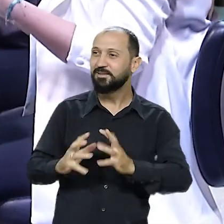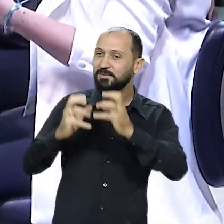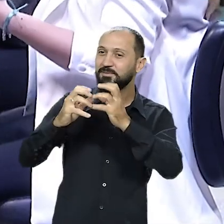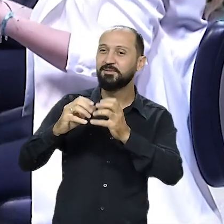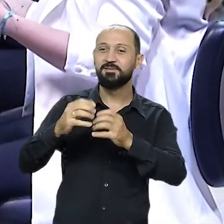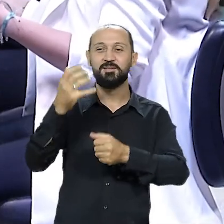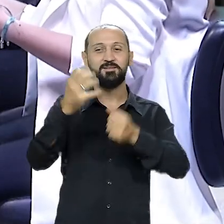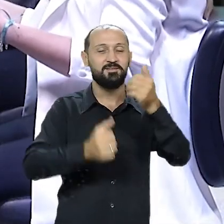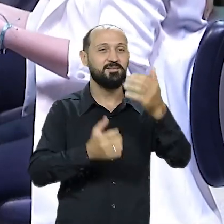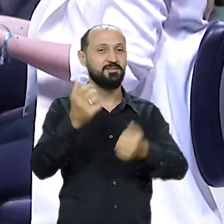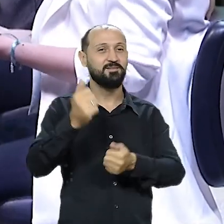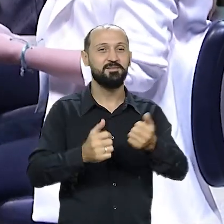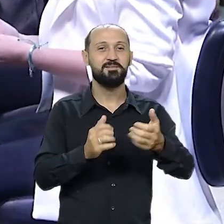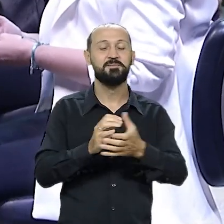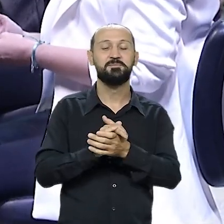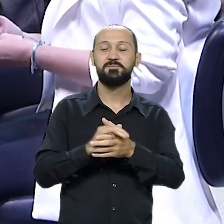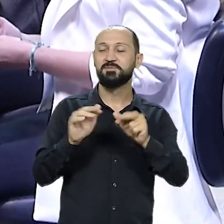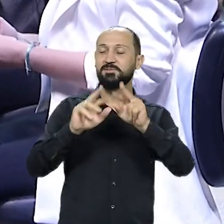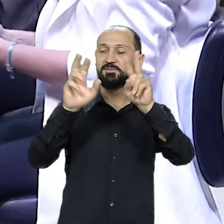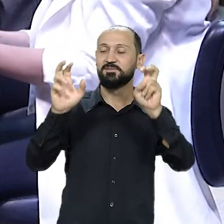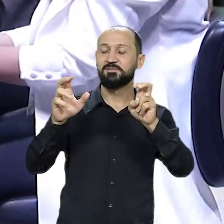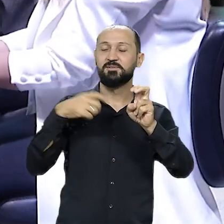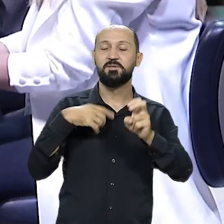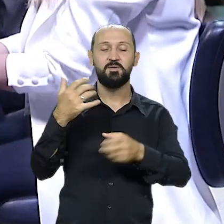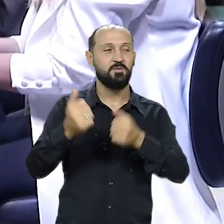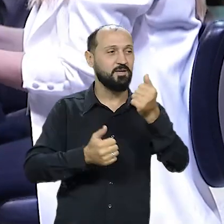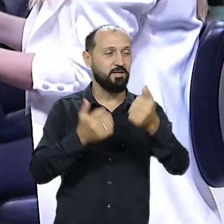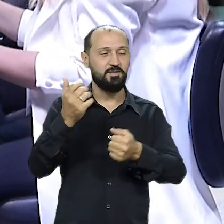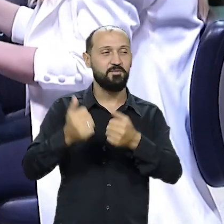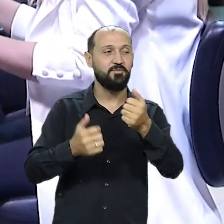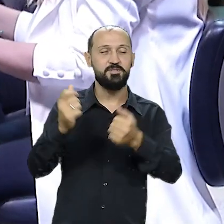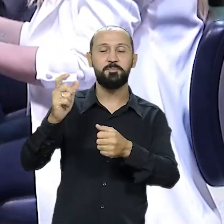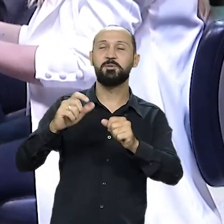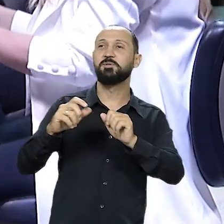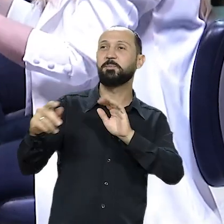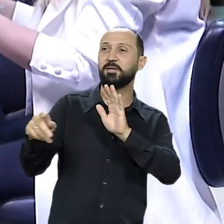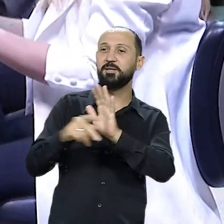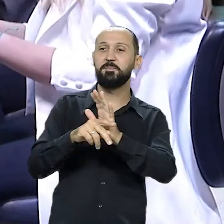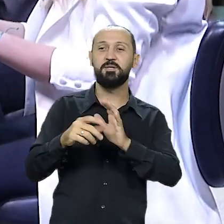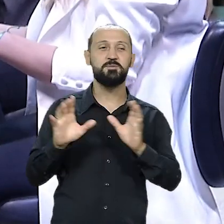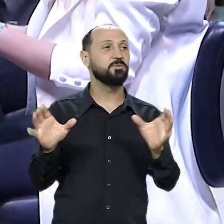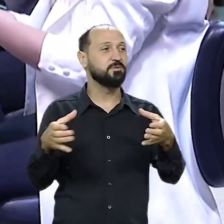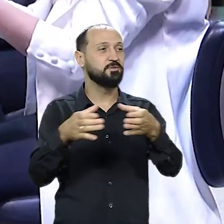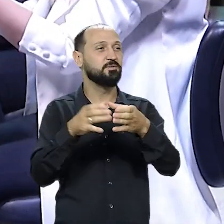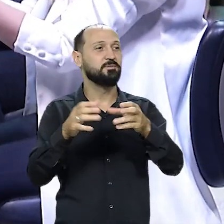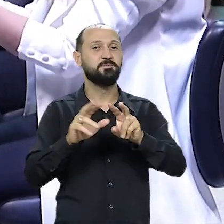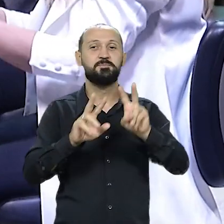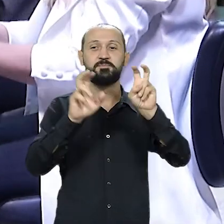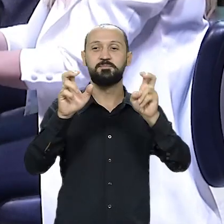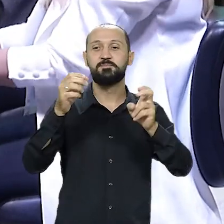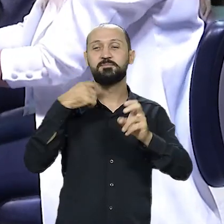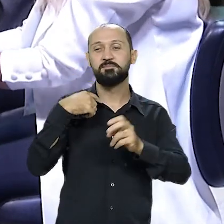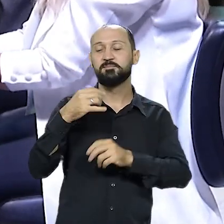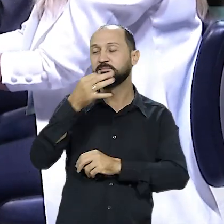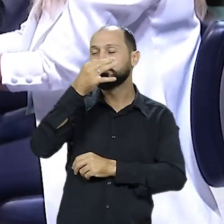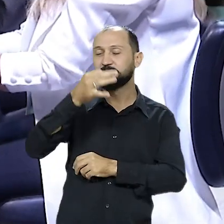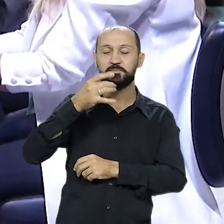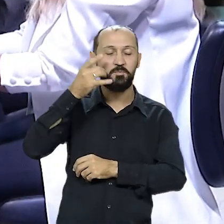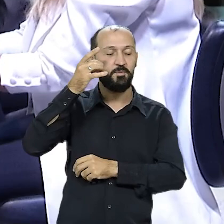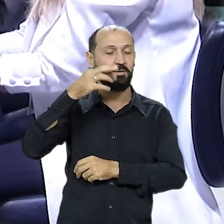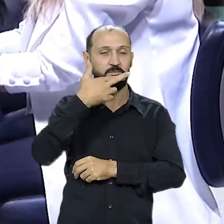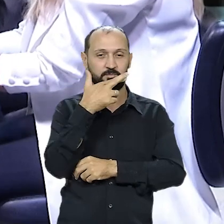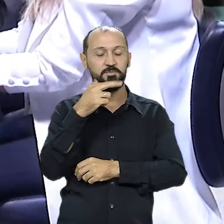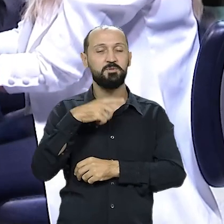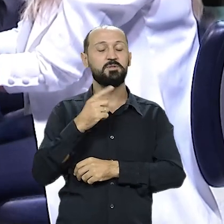Essa briga do leite aí, né? Exatamente. Essa pauta do leite. A gente Como que foi essa relação com a frente parlamentar proposta pelo deputado? A